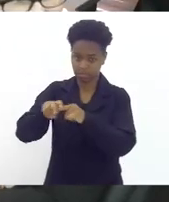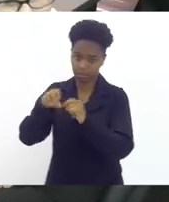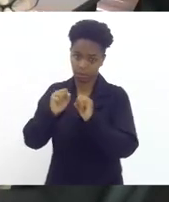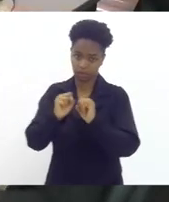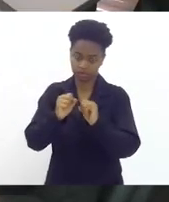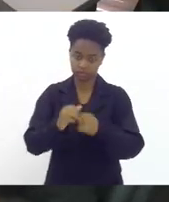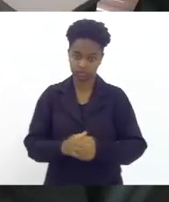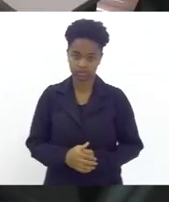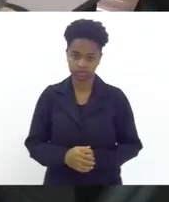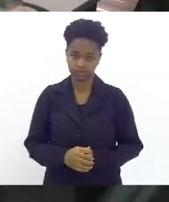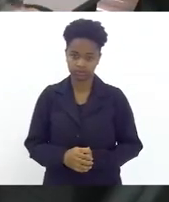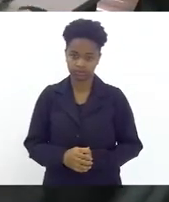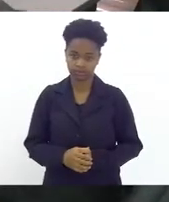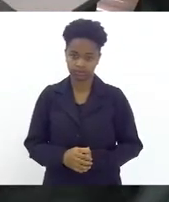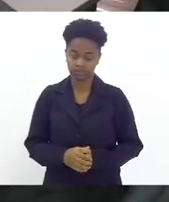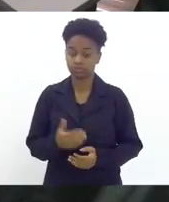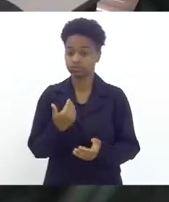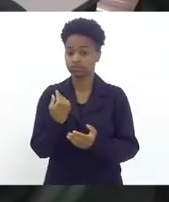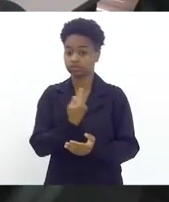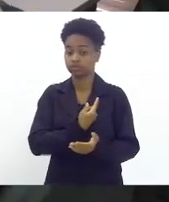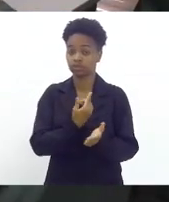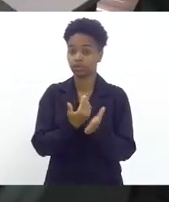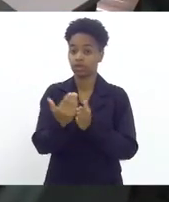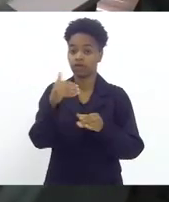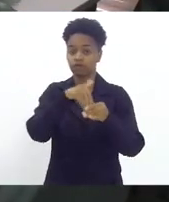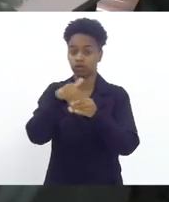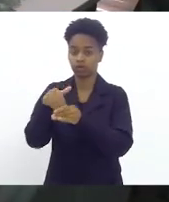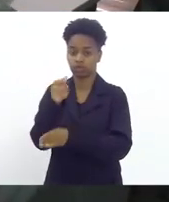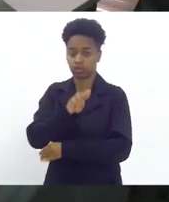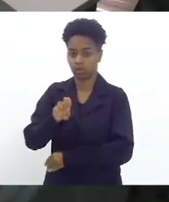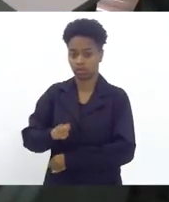vamos proceder a votação nominal